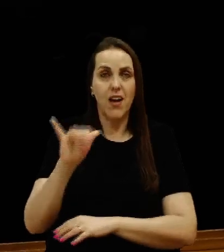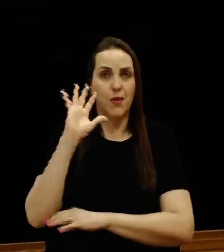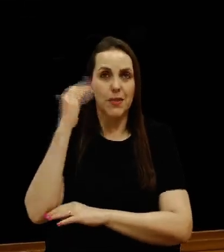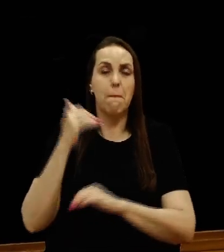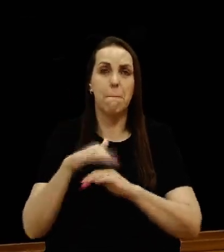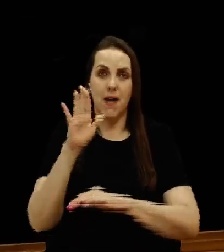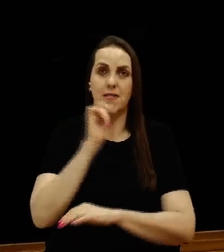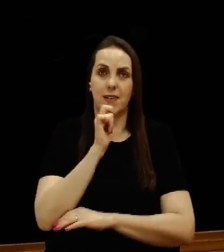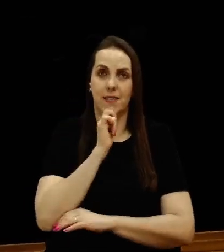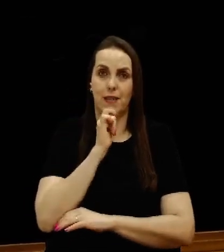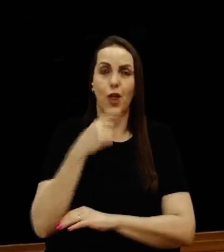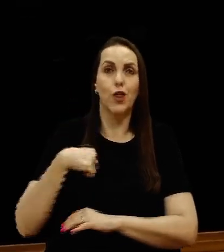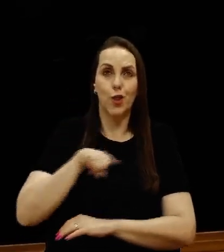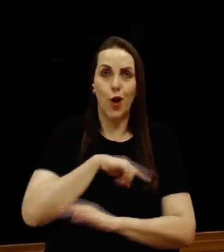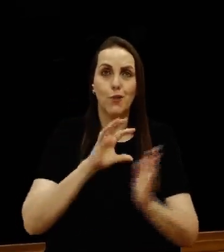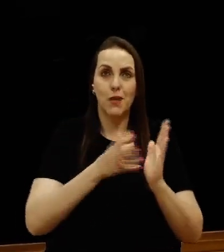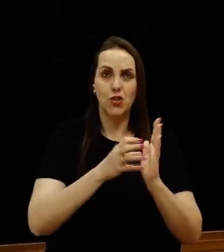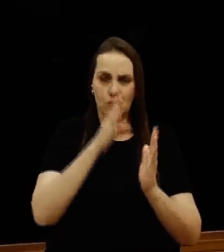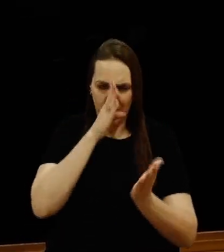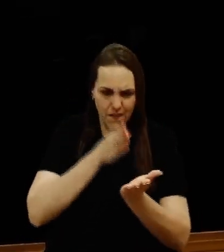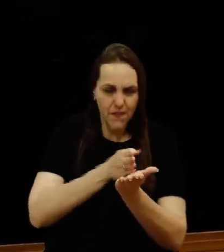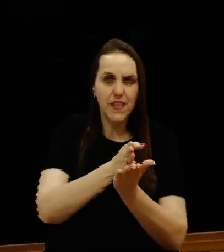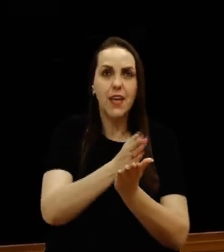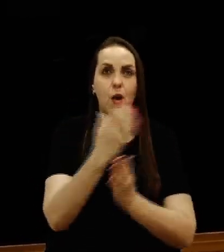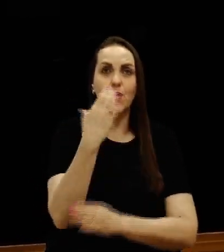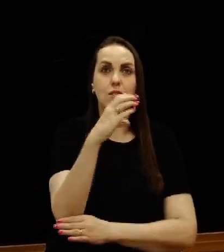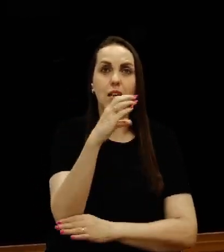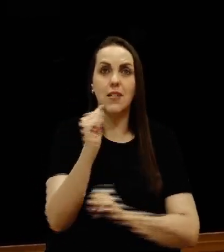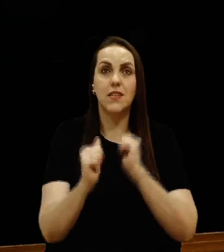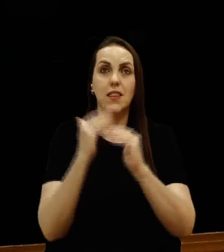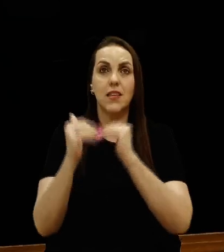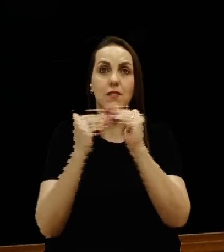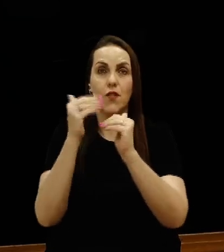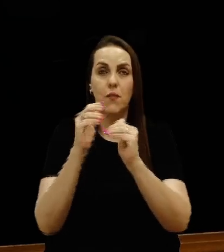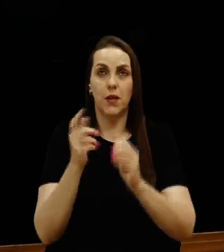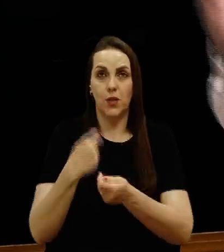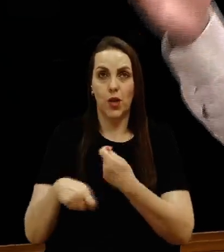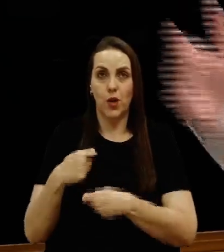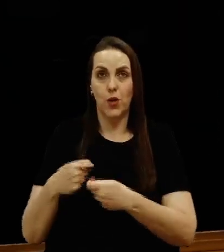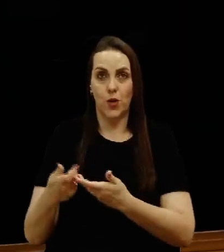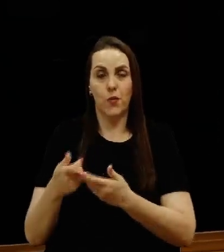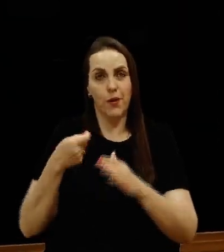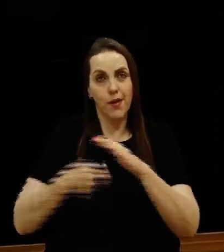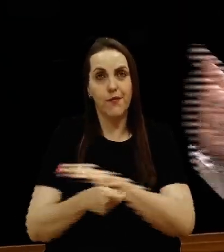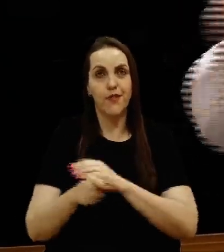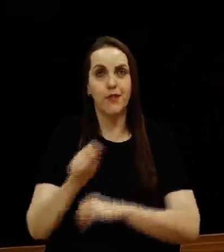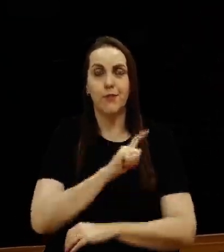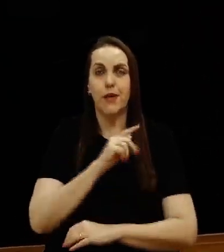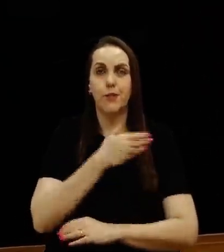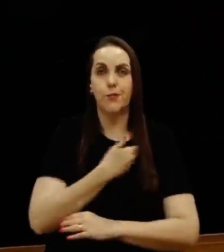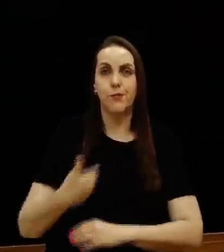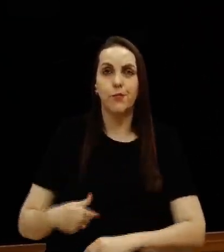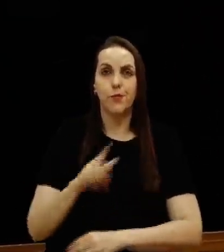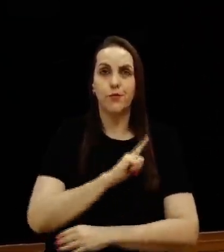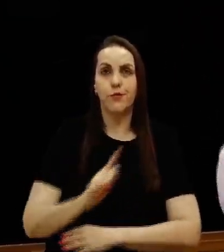fiel à ciência e fiel ao desenvolvimento econômico com investimento público do governo federal. De imediato, vereador Aldonei e depois vereador